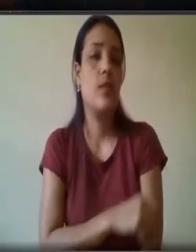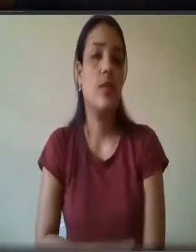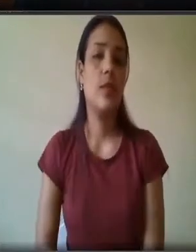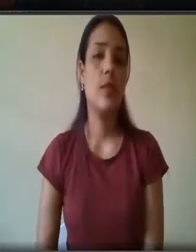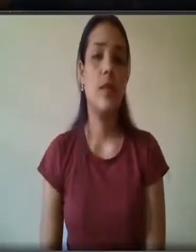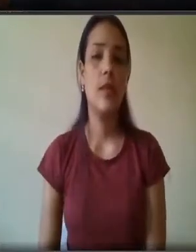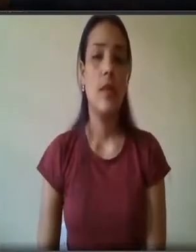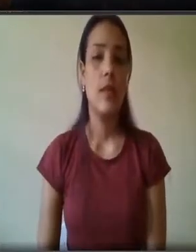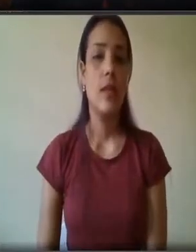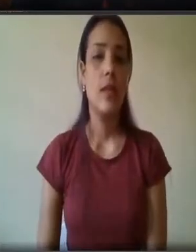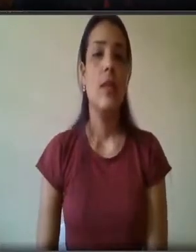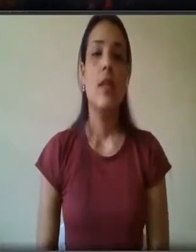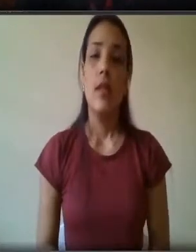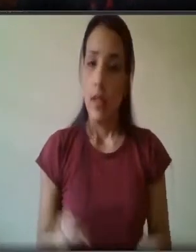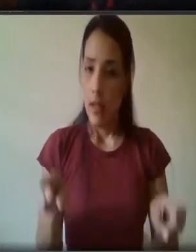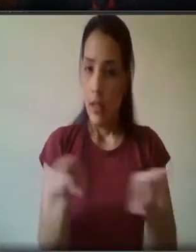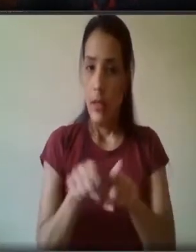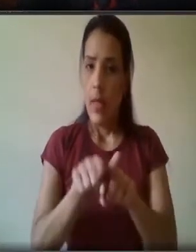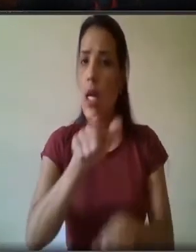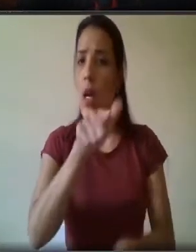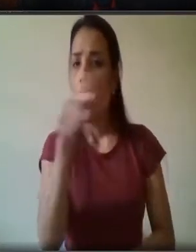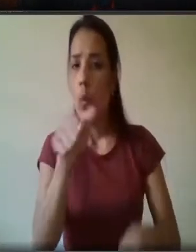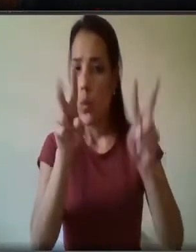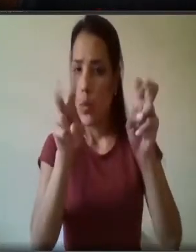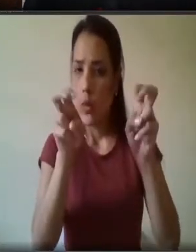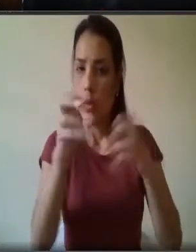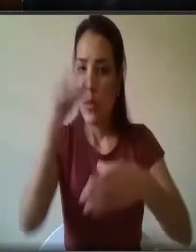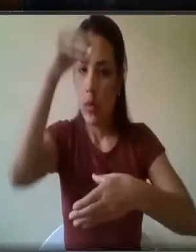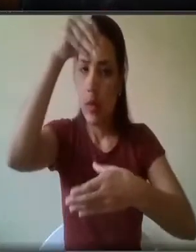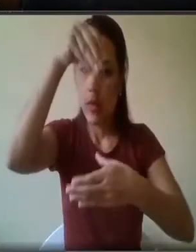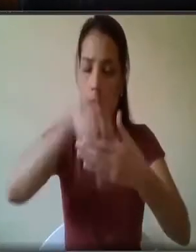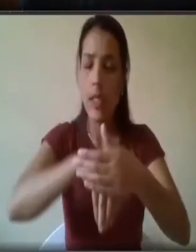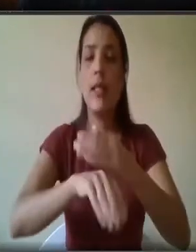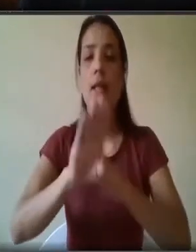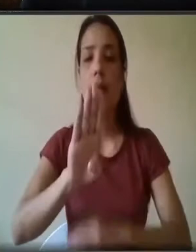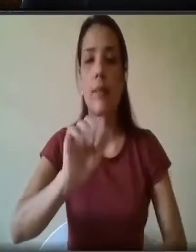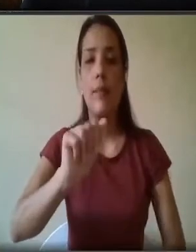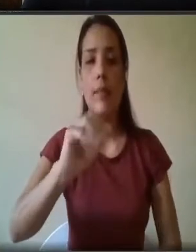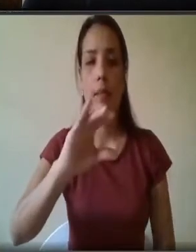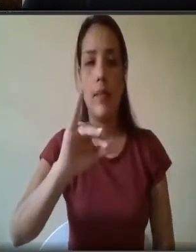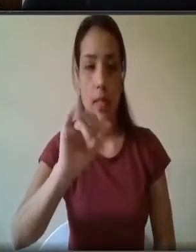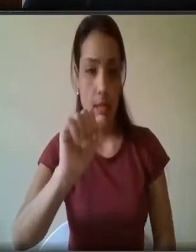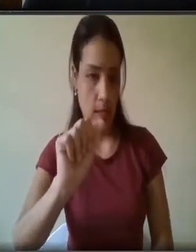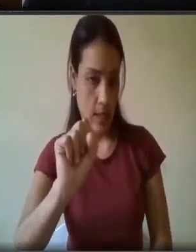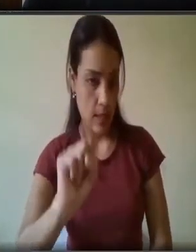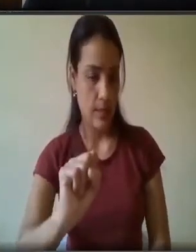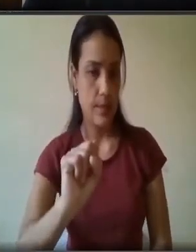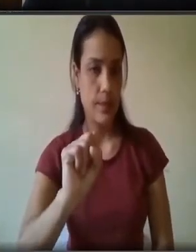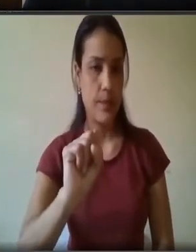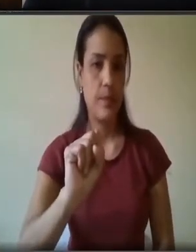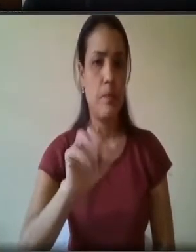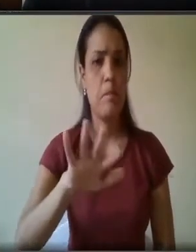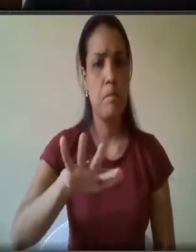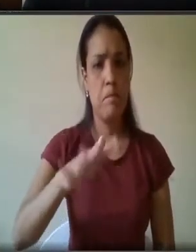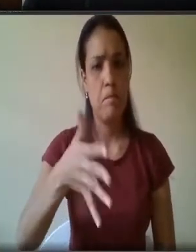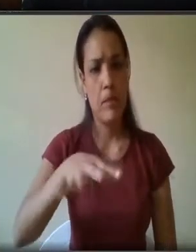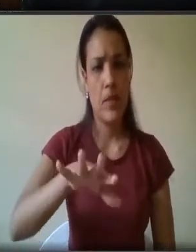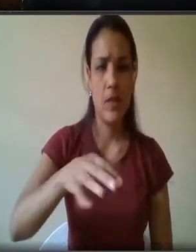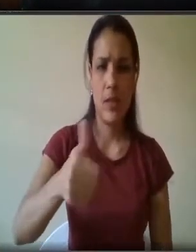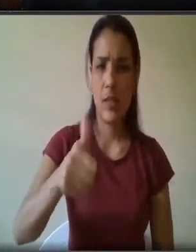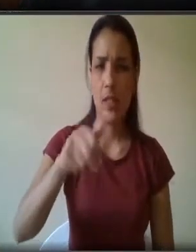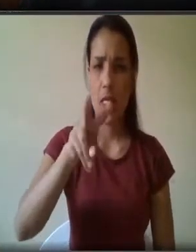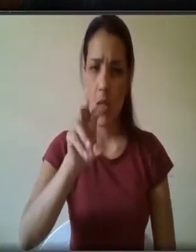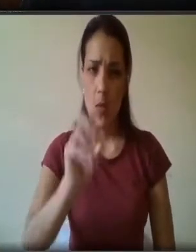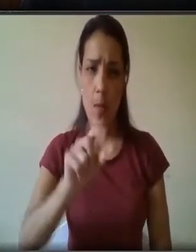assunto dentro das bacias sedimentares também, que aqui, aproximadamente há 150 milhões de anos, você teve